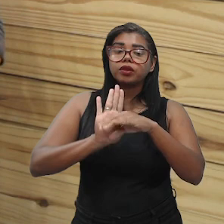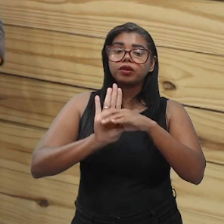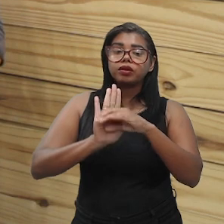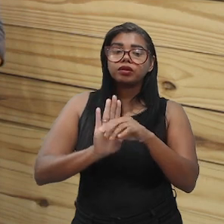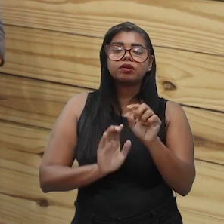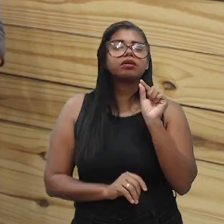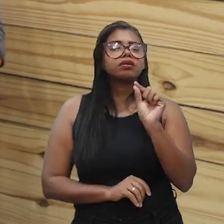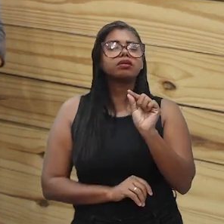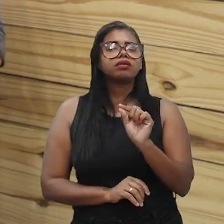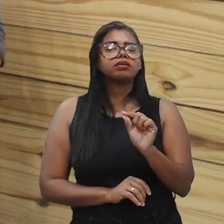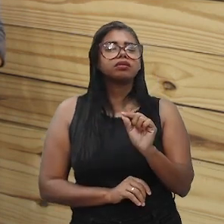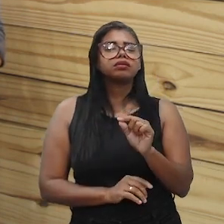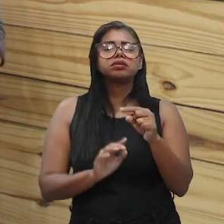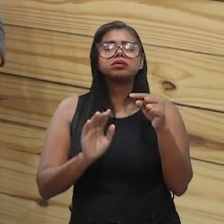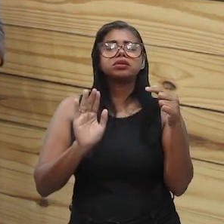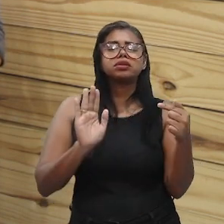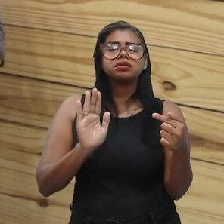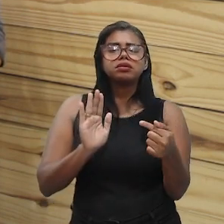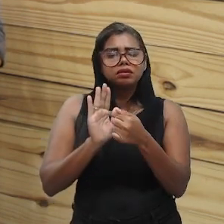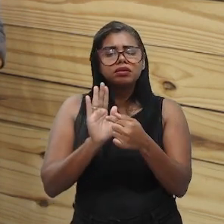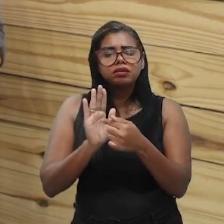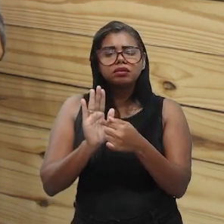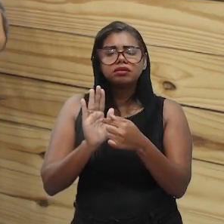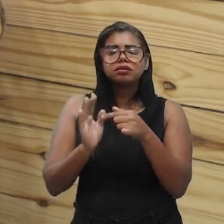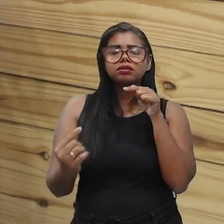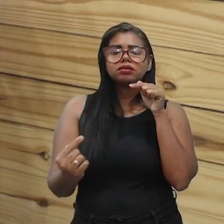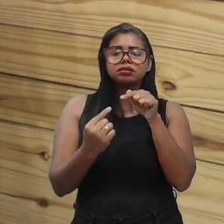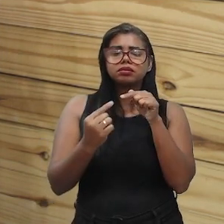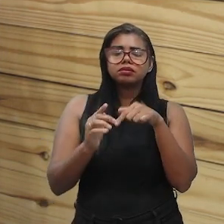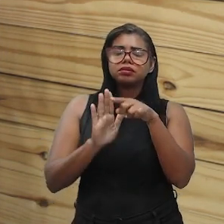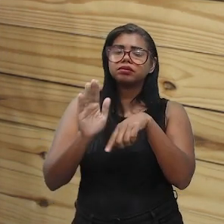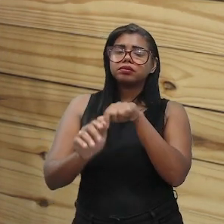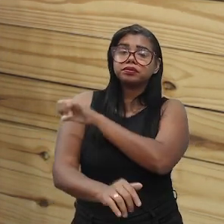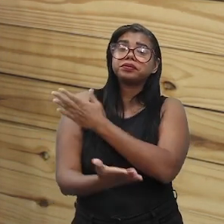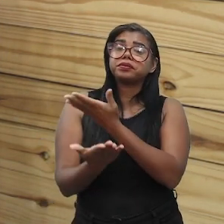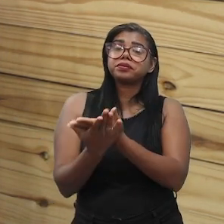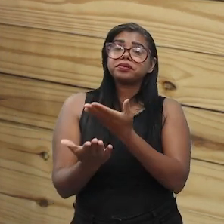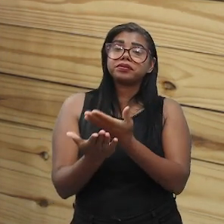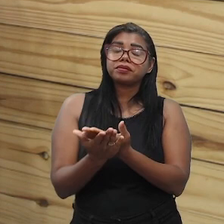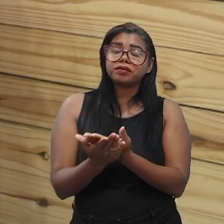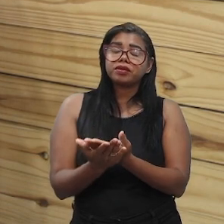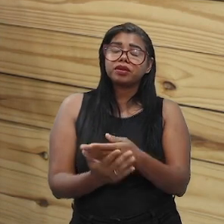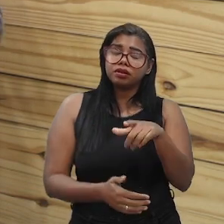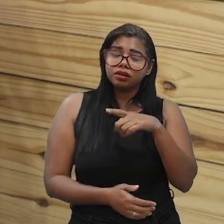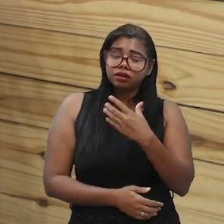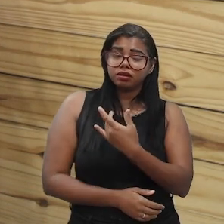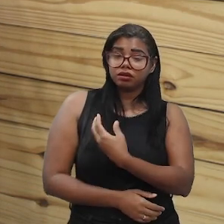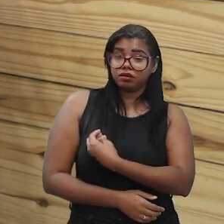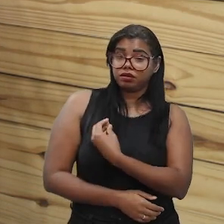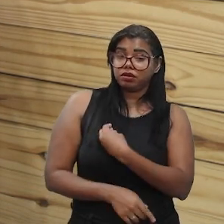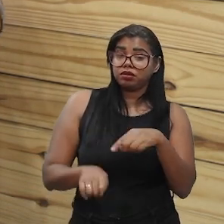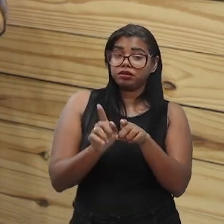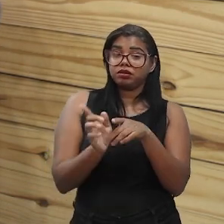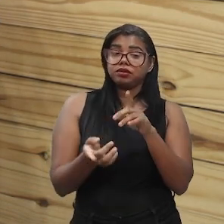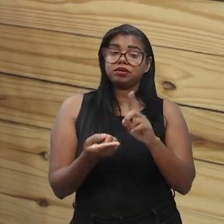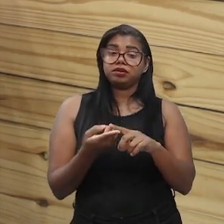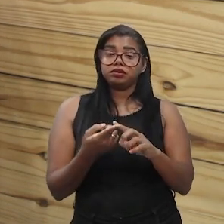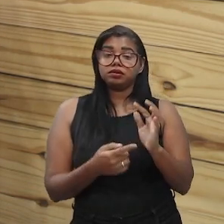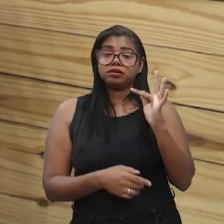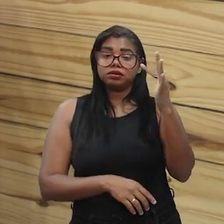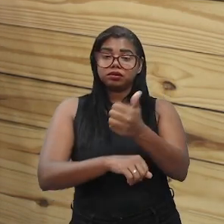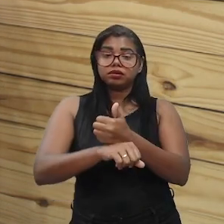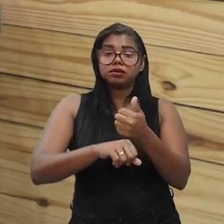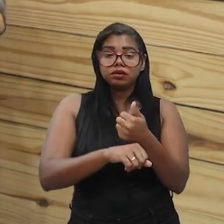a meta para o aluno? O que é uma meta para a gente? Então, a gente tem objetivos na vida. Não é? Eu quero me tornar um profissional